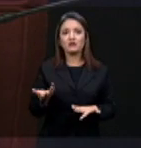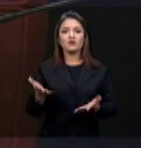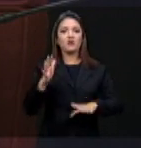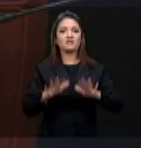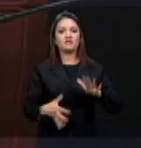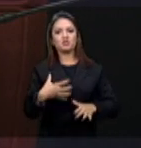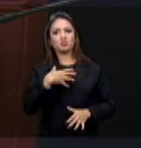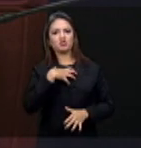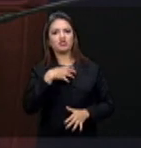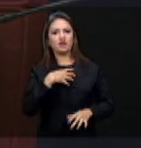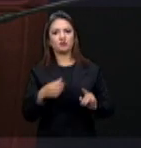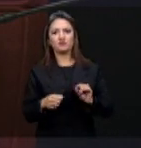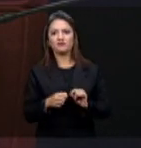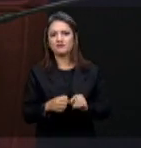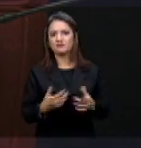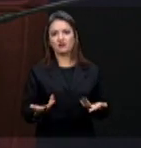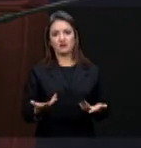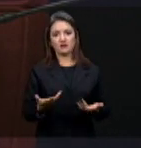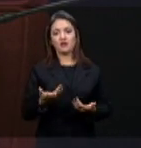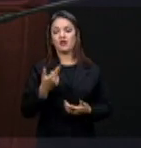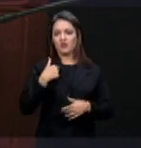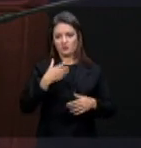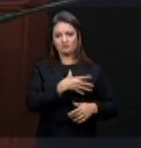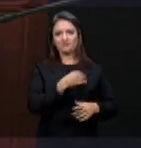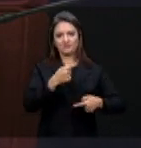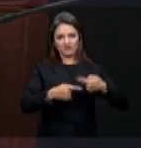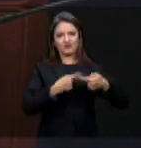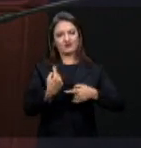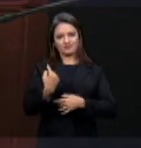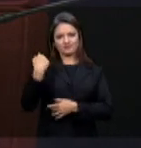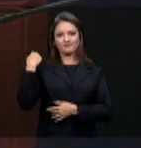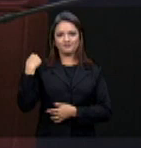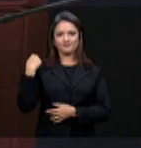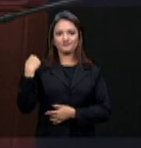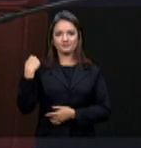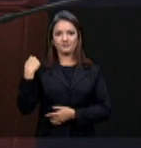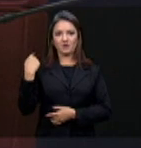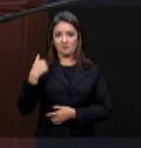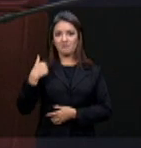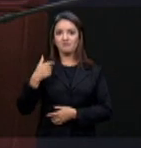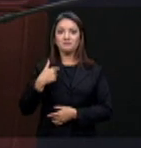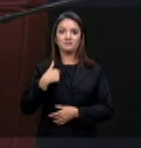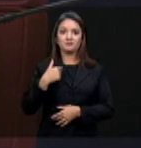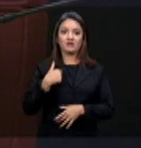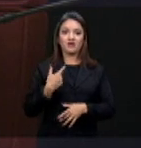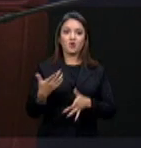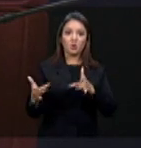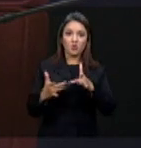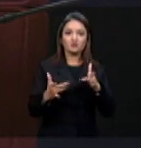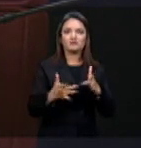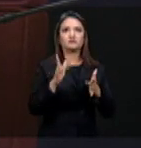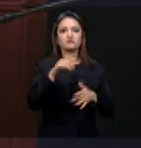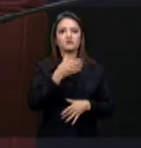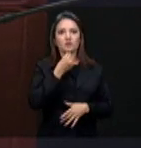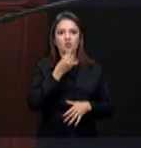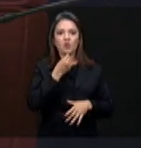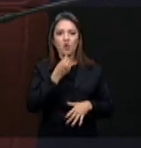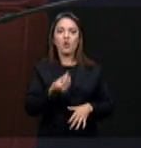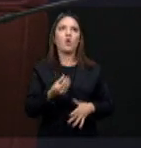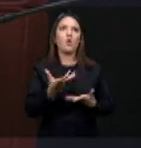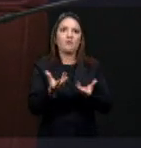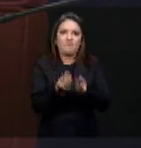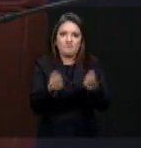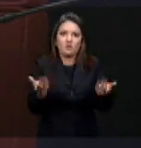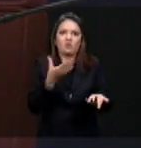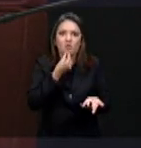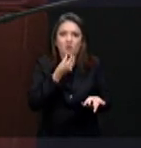atitudes na sua forma na minha geração que eu fui meu mundo é muito masculino né o mundo de executiva do setor público